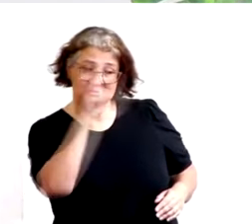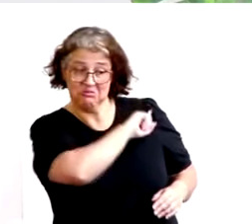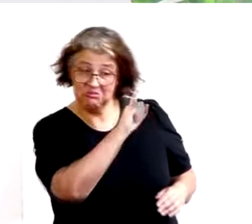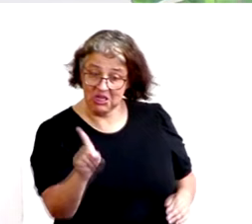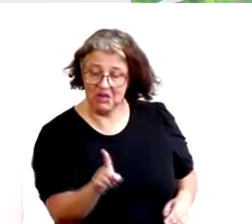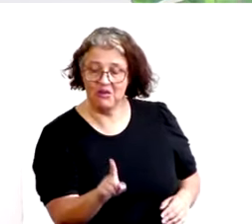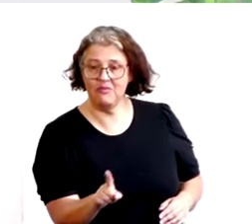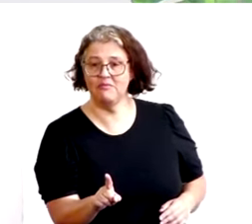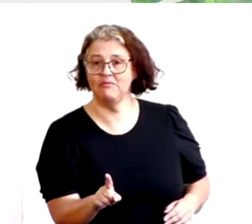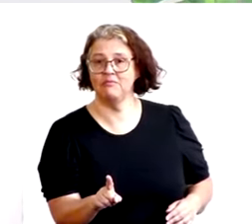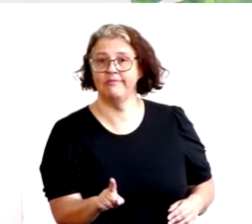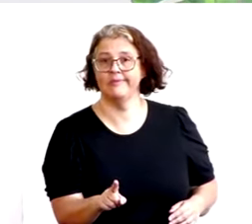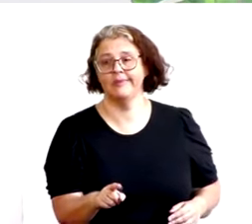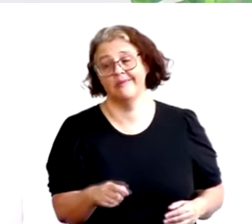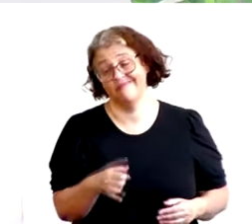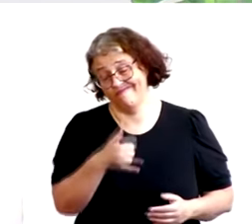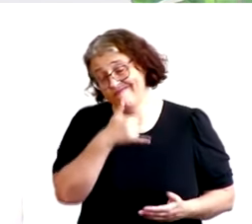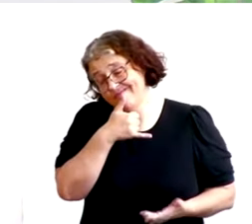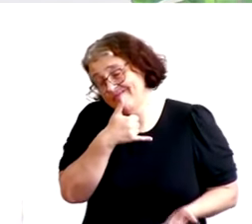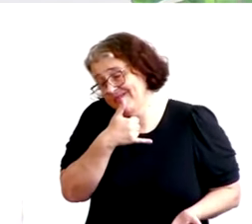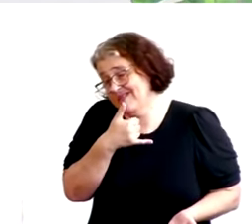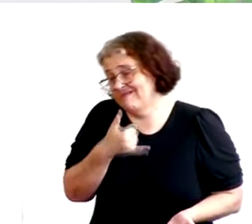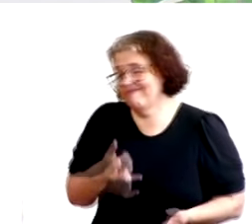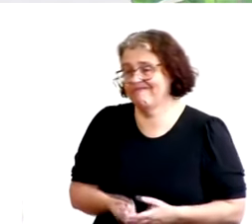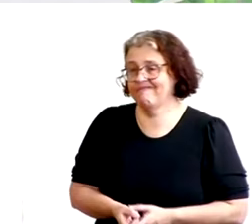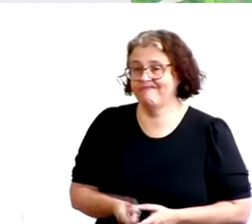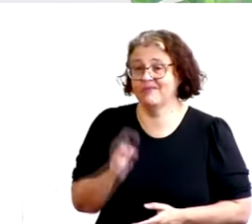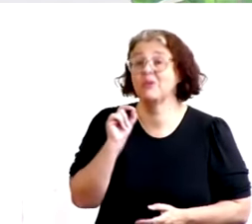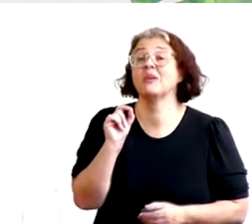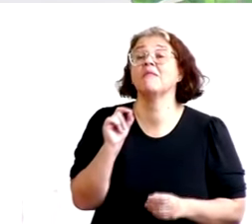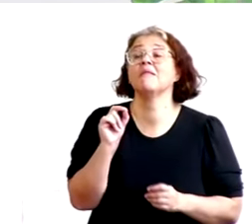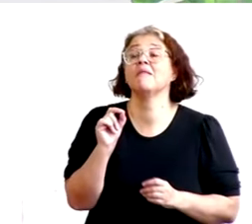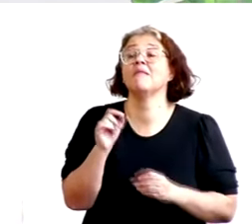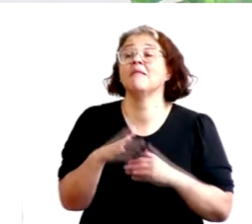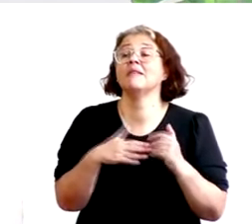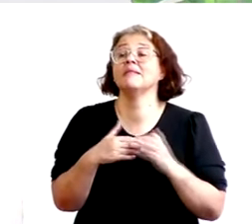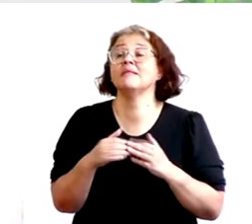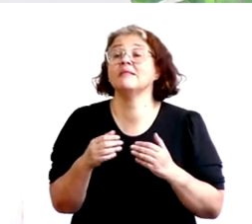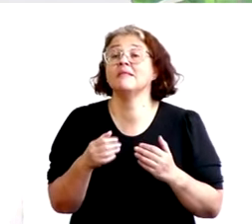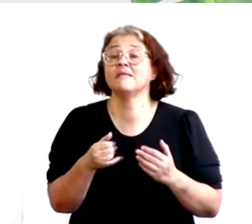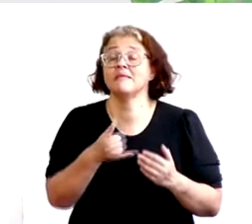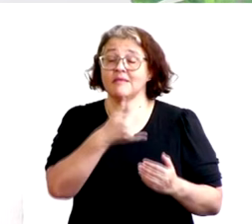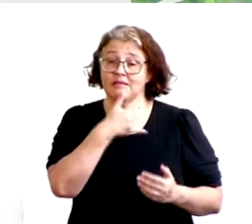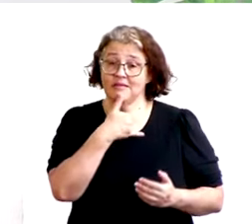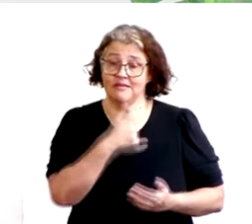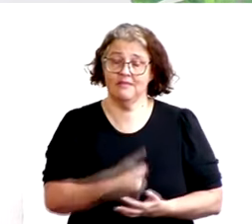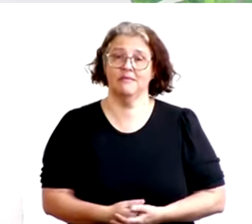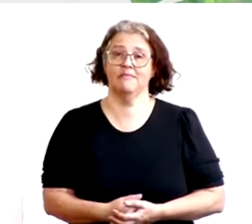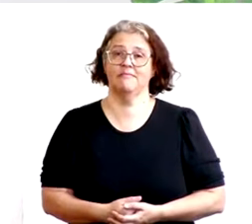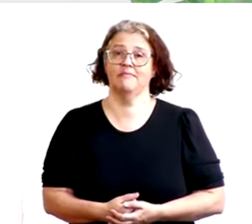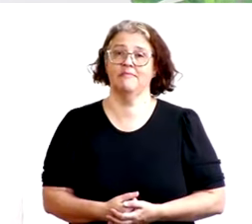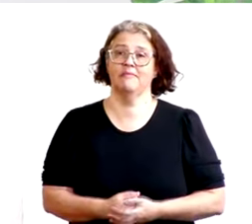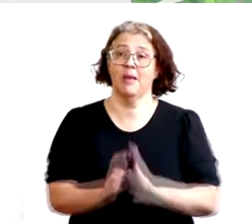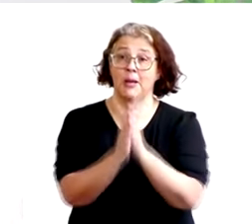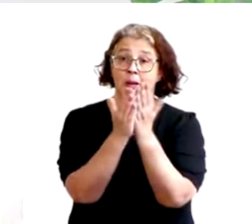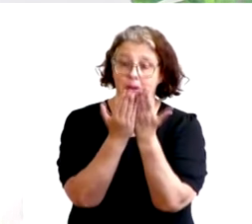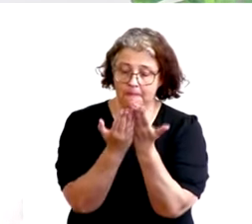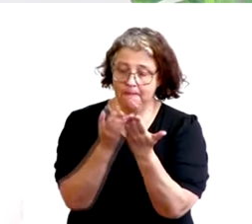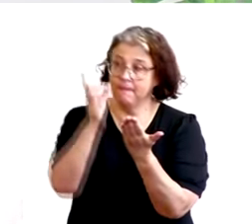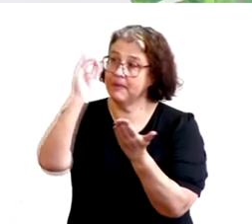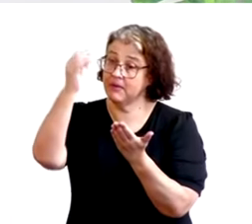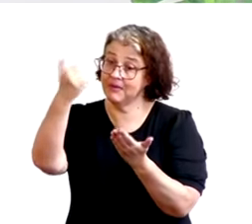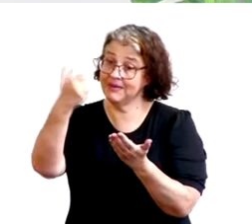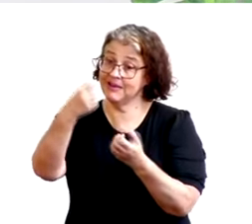também E aí o que fazer com a sua tristeza A Bíblia nos ensina o que fazer